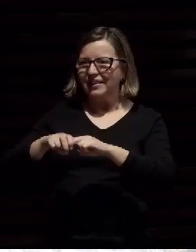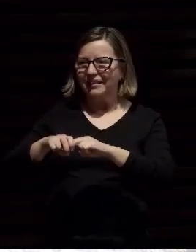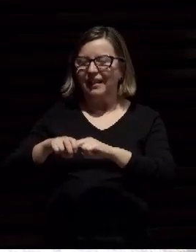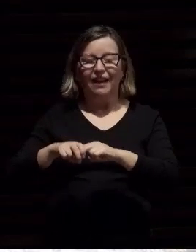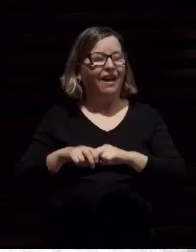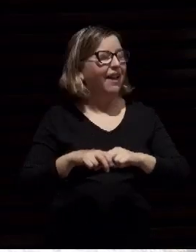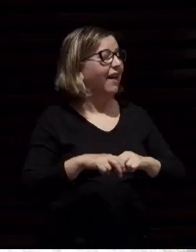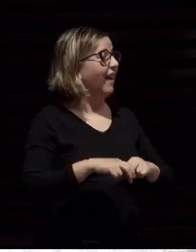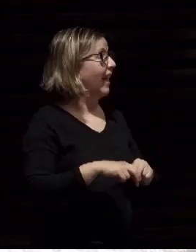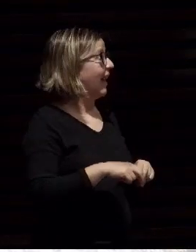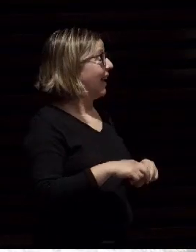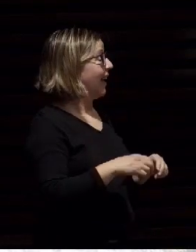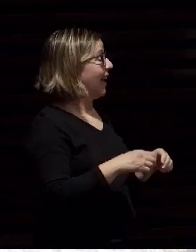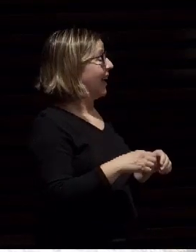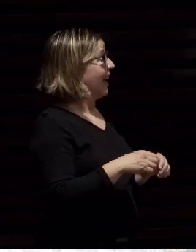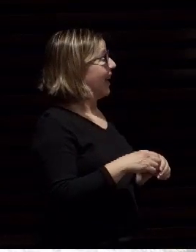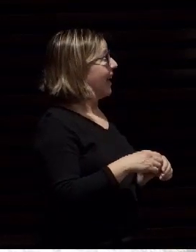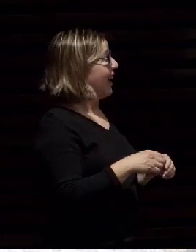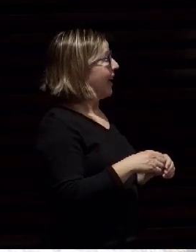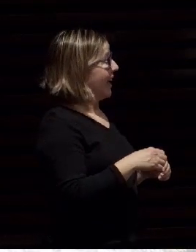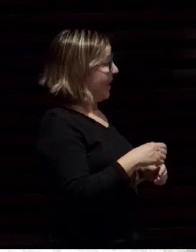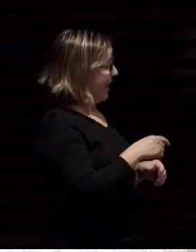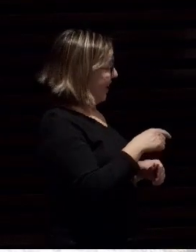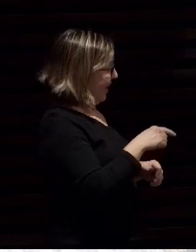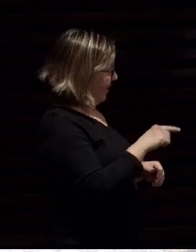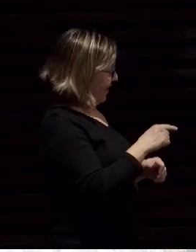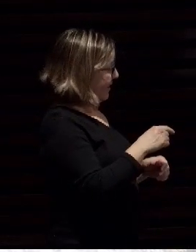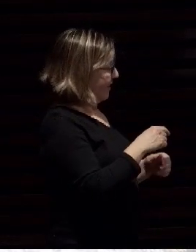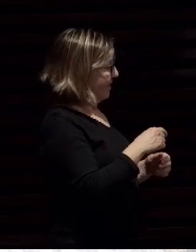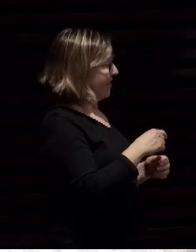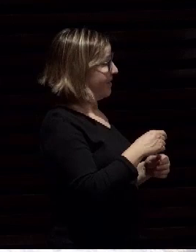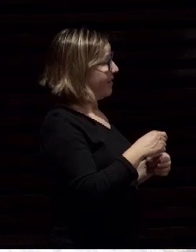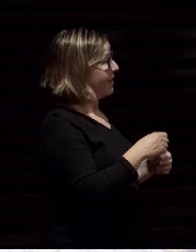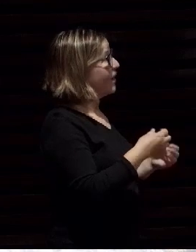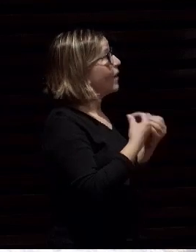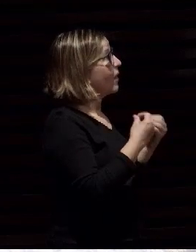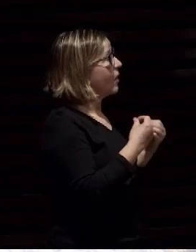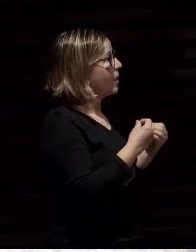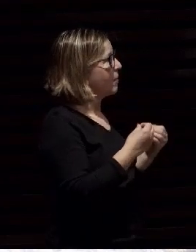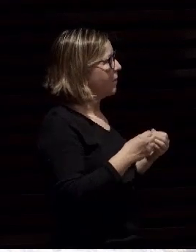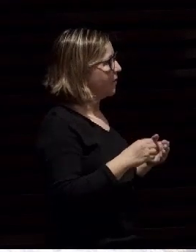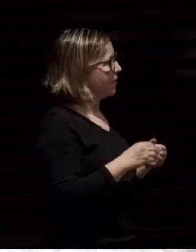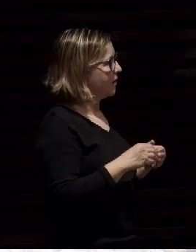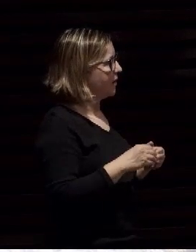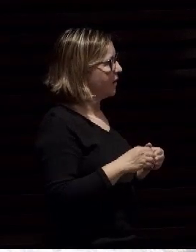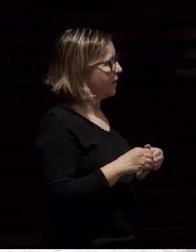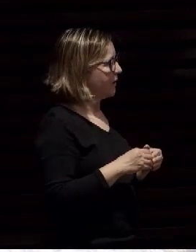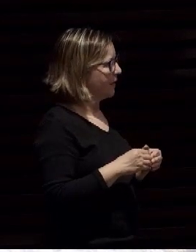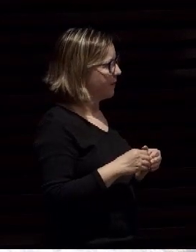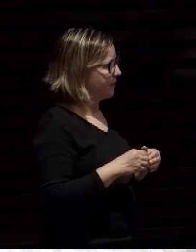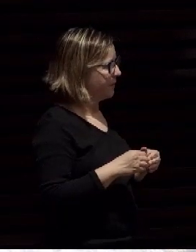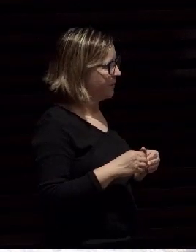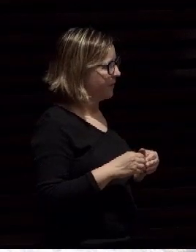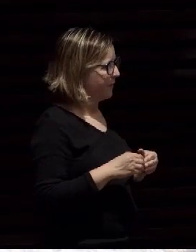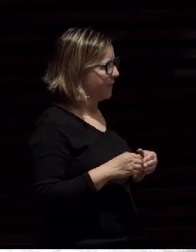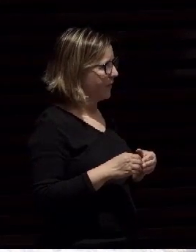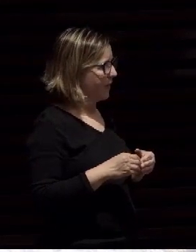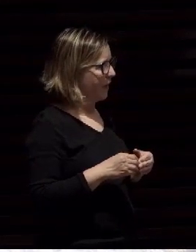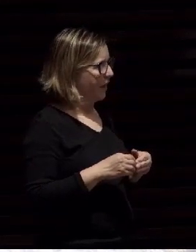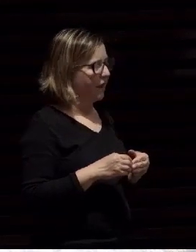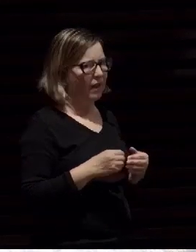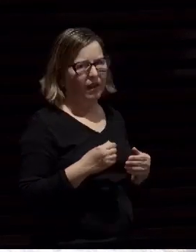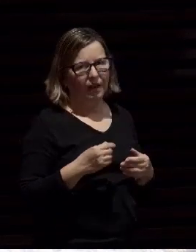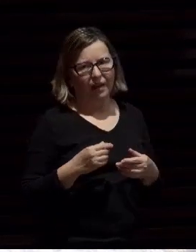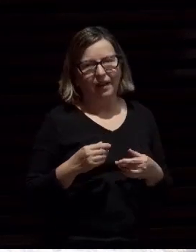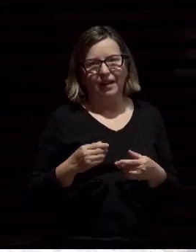as coisas? Porque ele disse, eu não creio nesse cara. E o MacArthur pergunta assim, quem é esse cara? Quem é o cara? Ele disse,